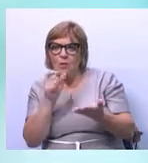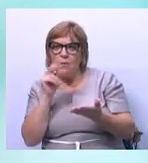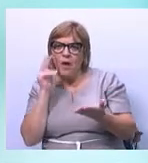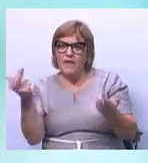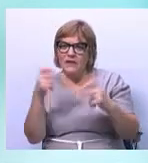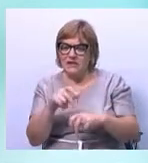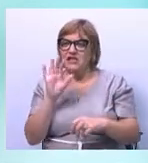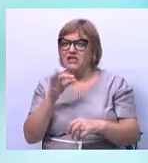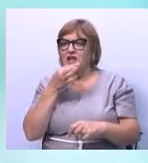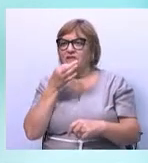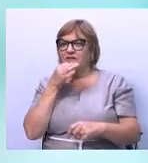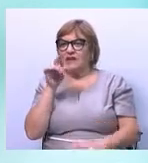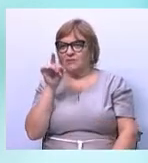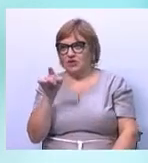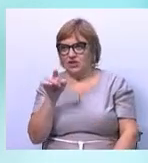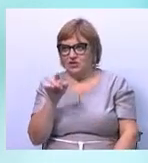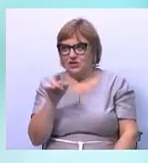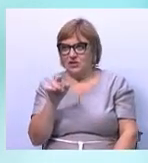trouxe. Já falamos aqui destes